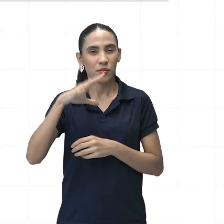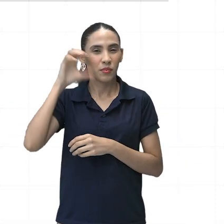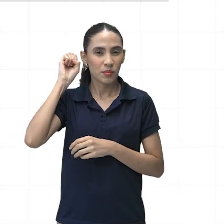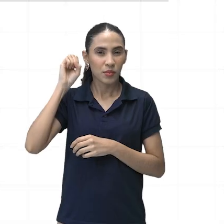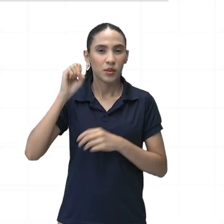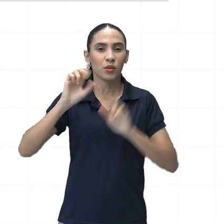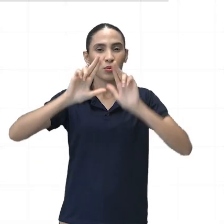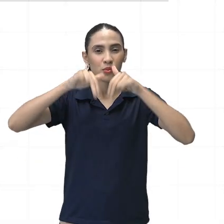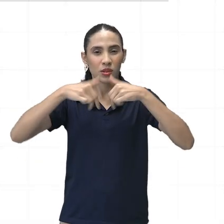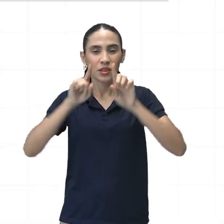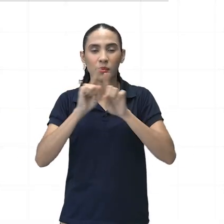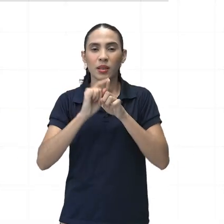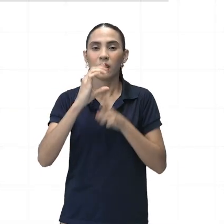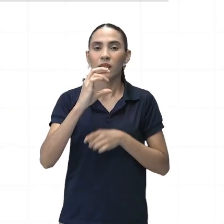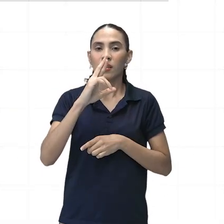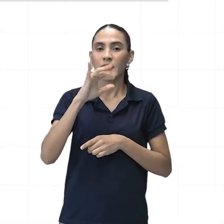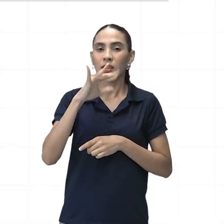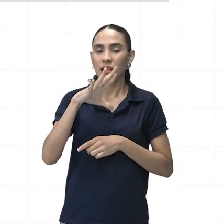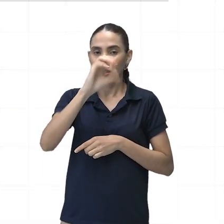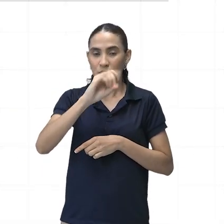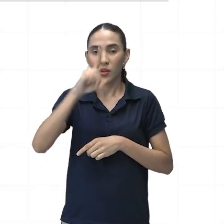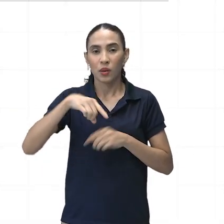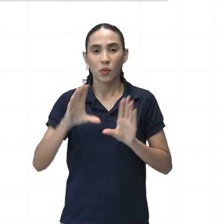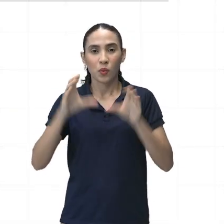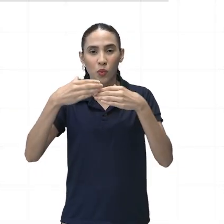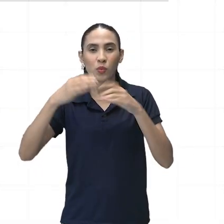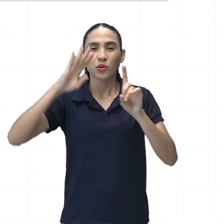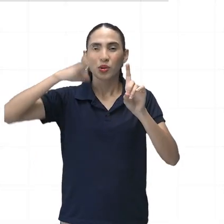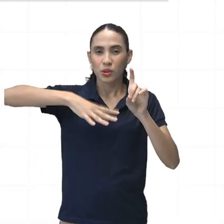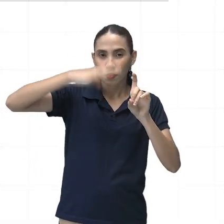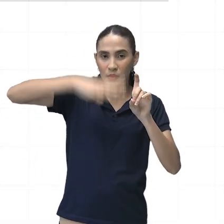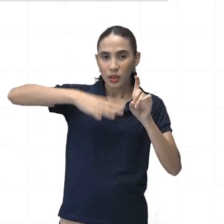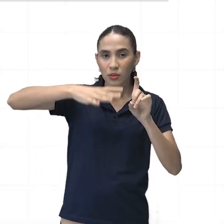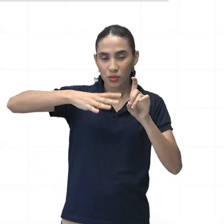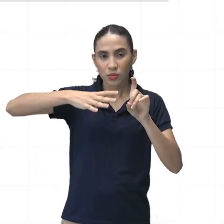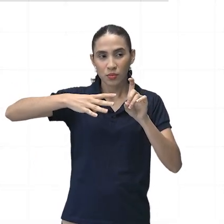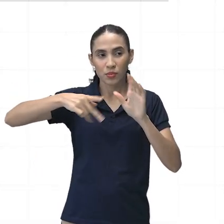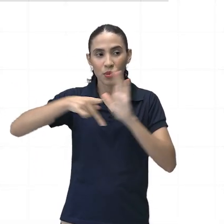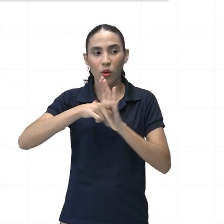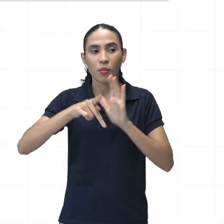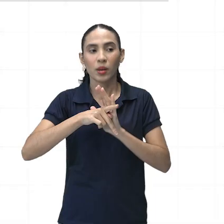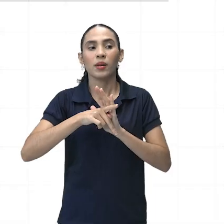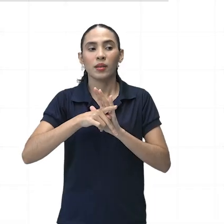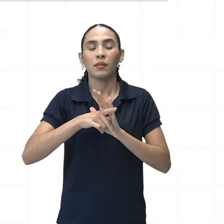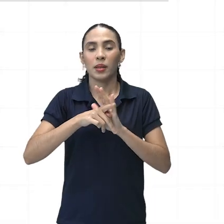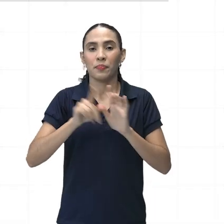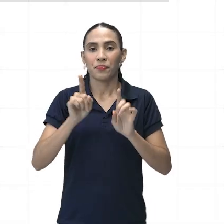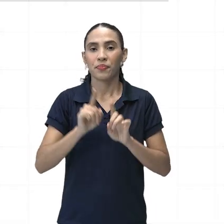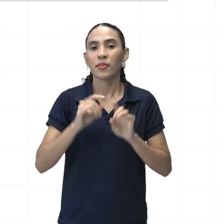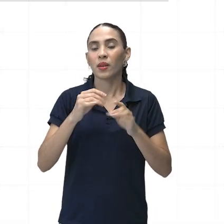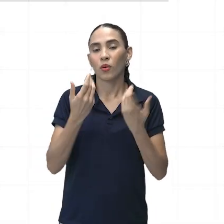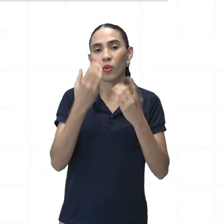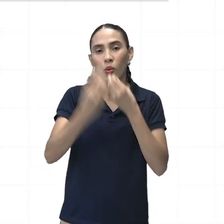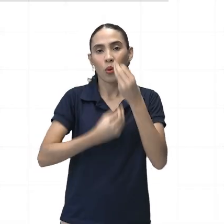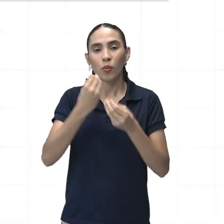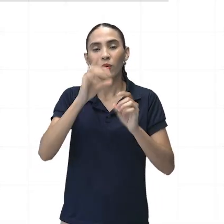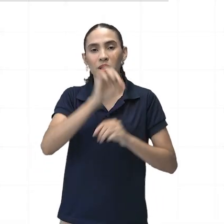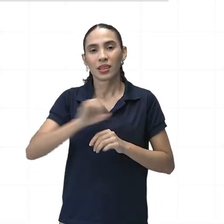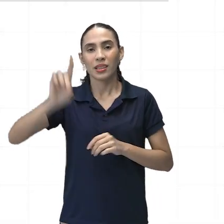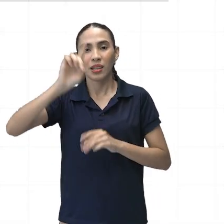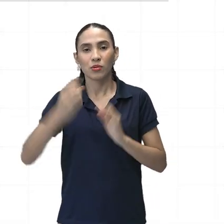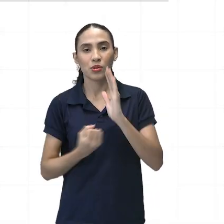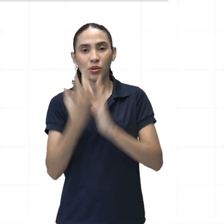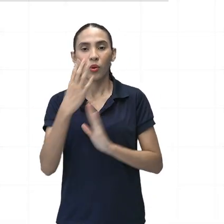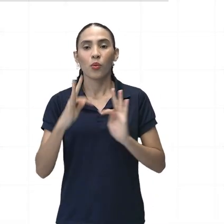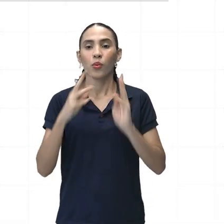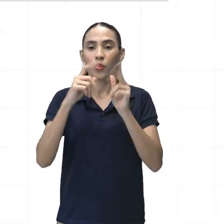do judaísmo e cristianismo, ali faz parte do conjunto de mitos de origem dessas religiões, como Deus criou todas as